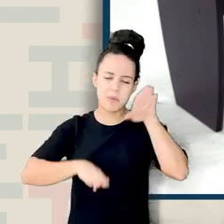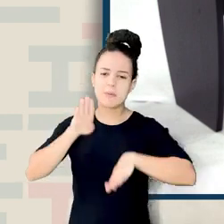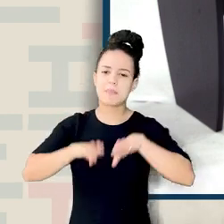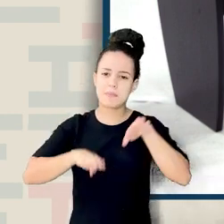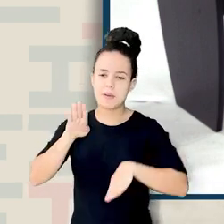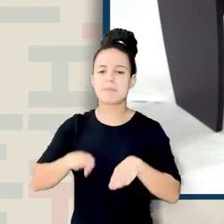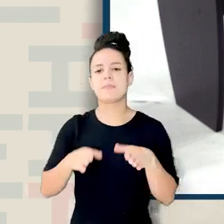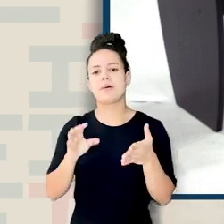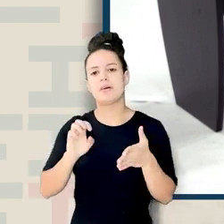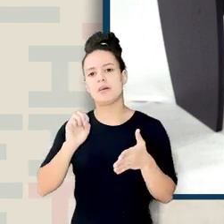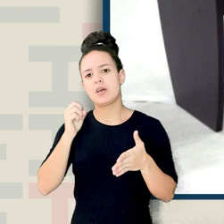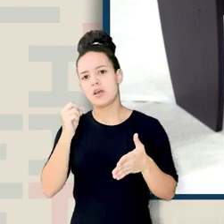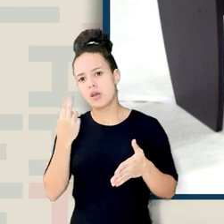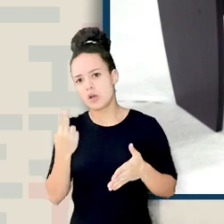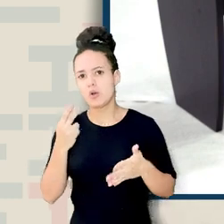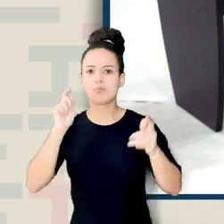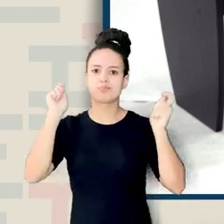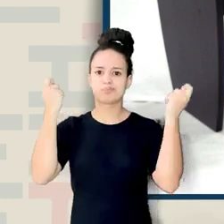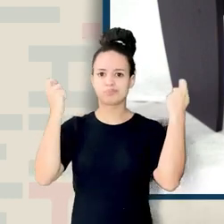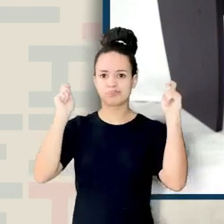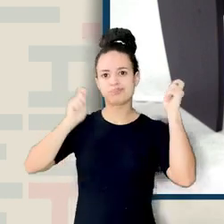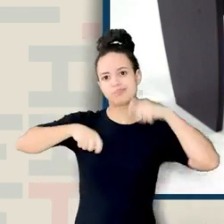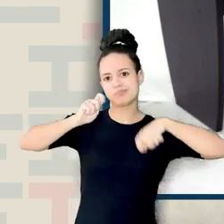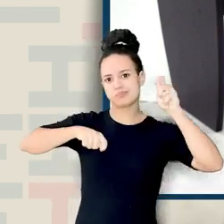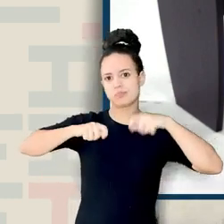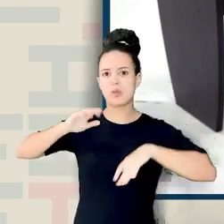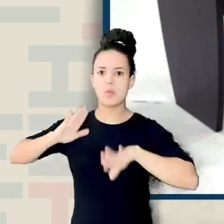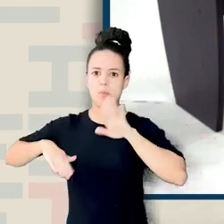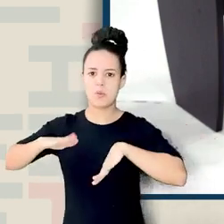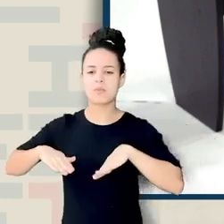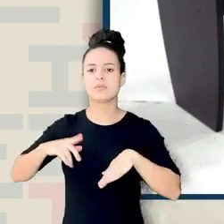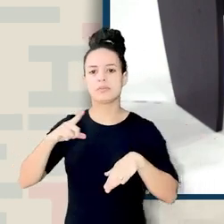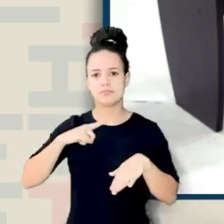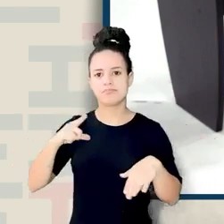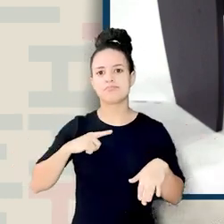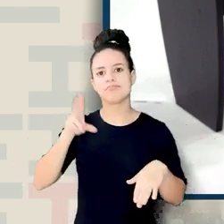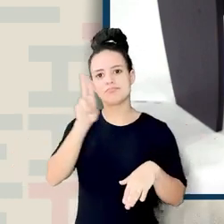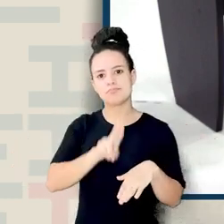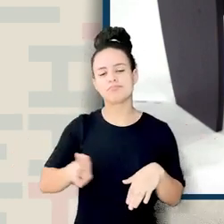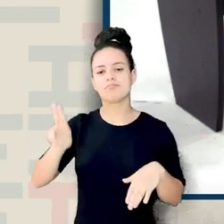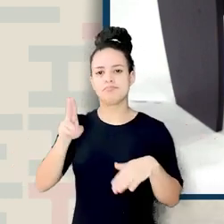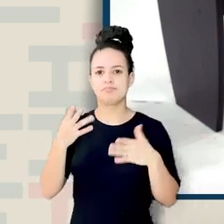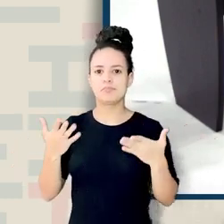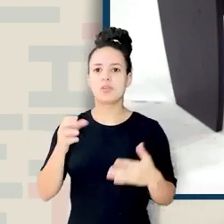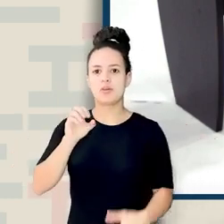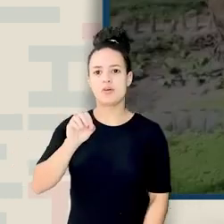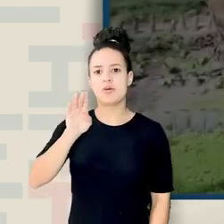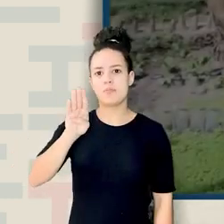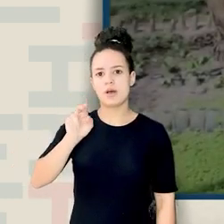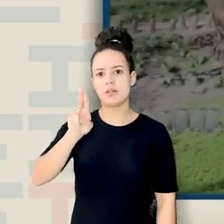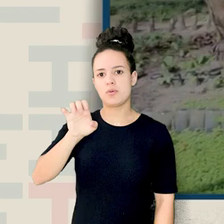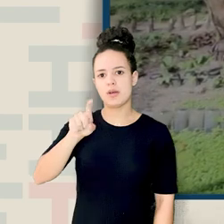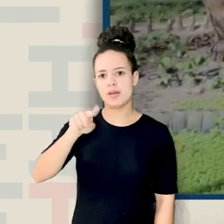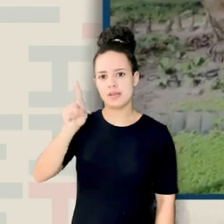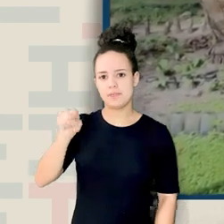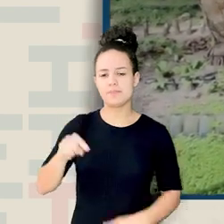mão ou com o uso da guidavi, passando nessa perspectiva de batuque. Obaluayê.